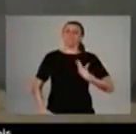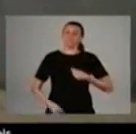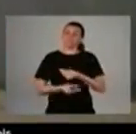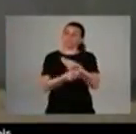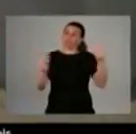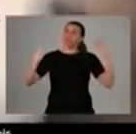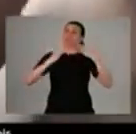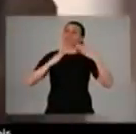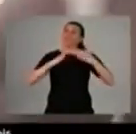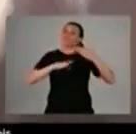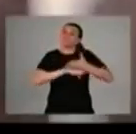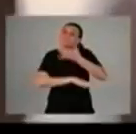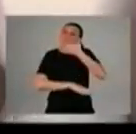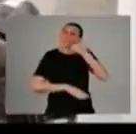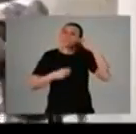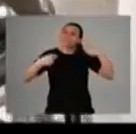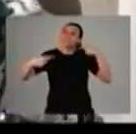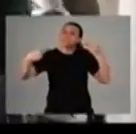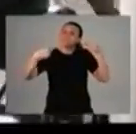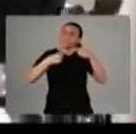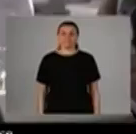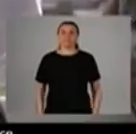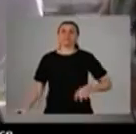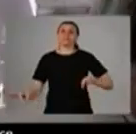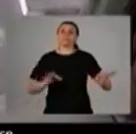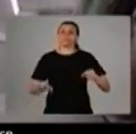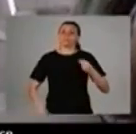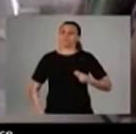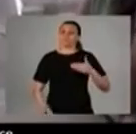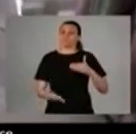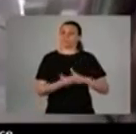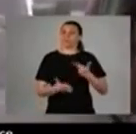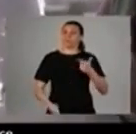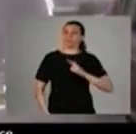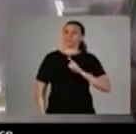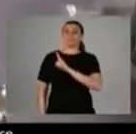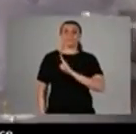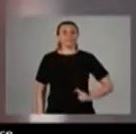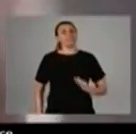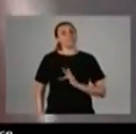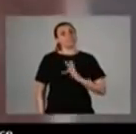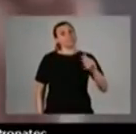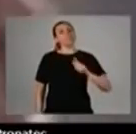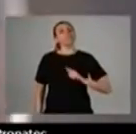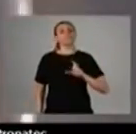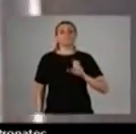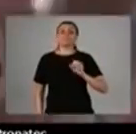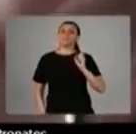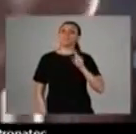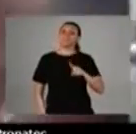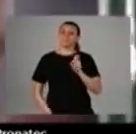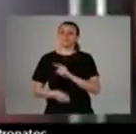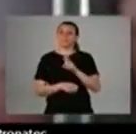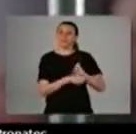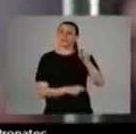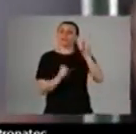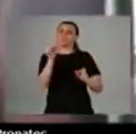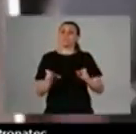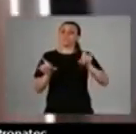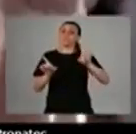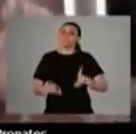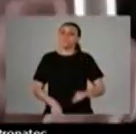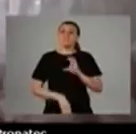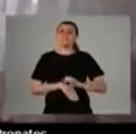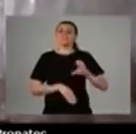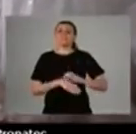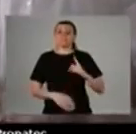com acessibilidade do Minha Casa Minha Vida, cursos de capacitação, veículos adaptados para transporte